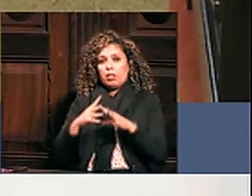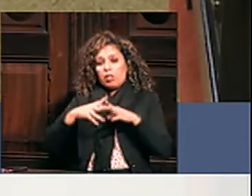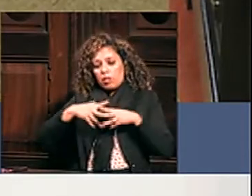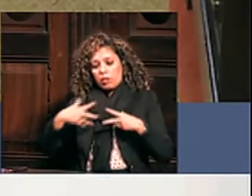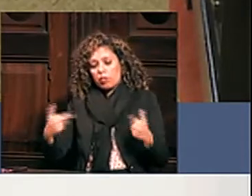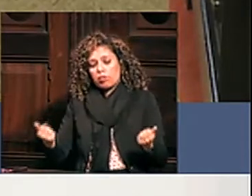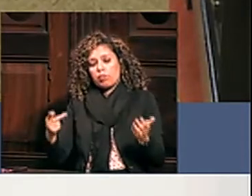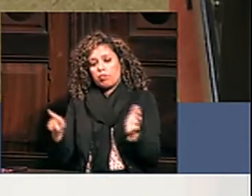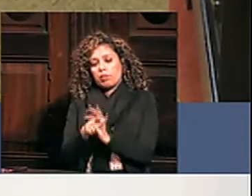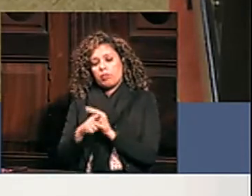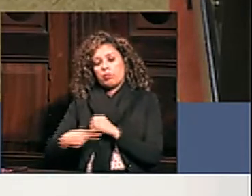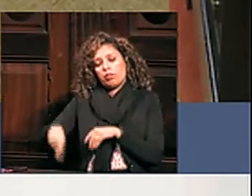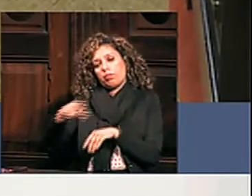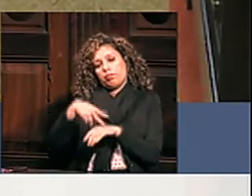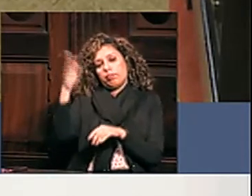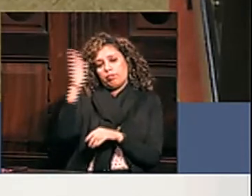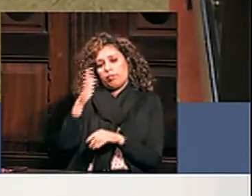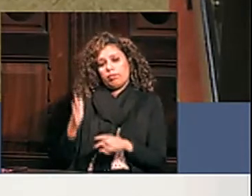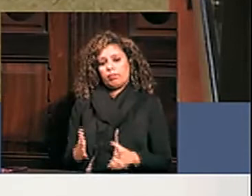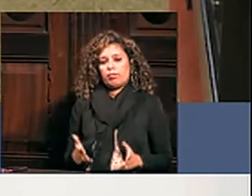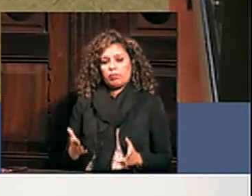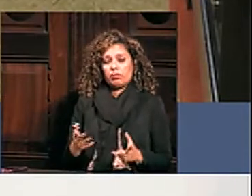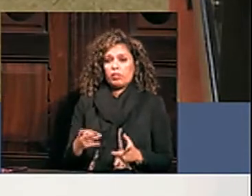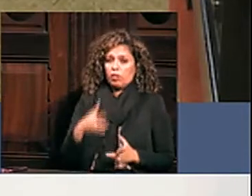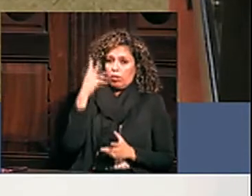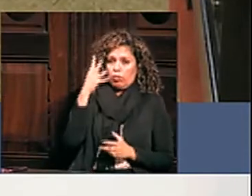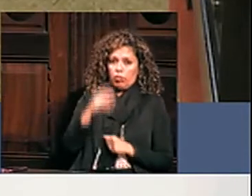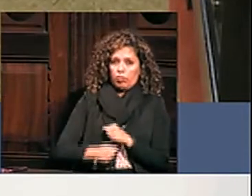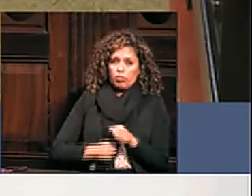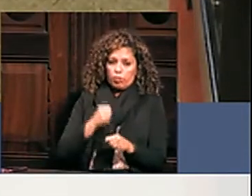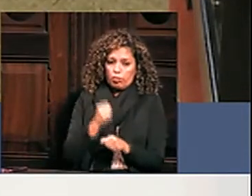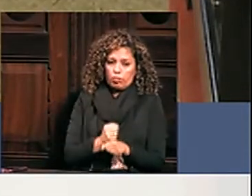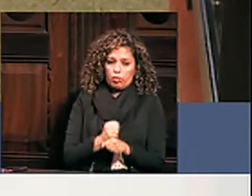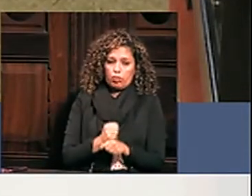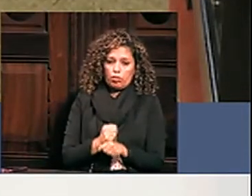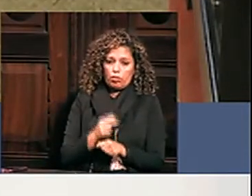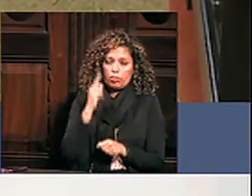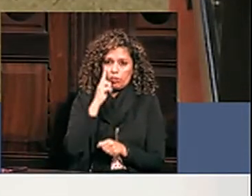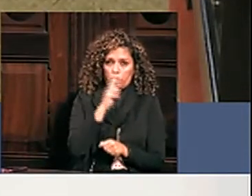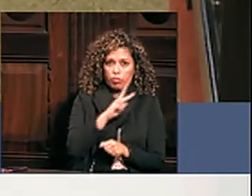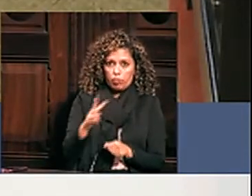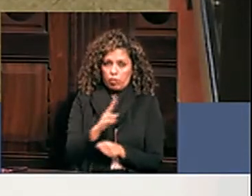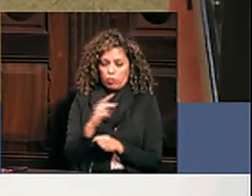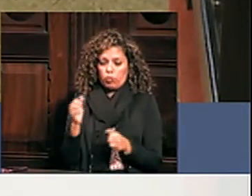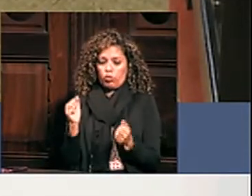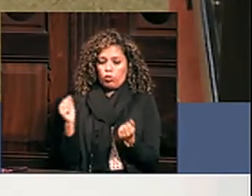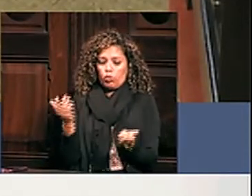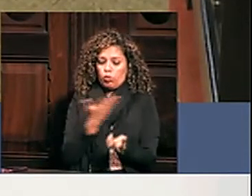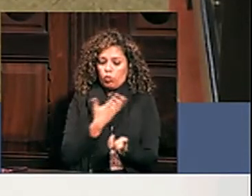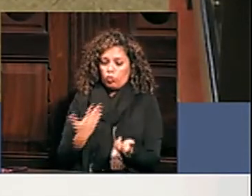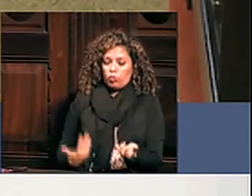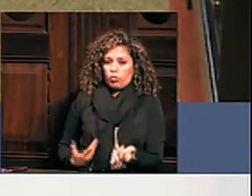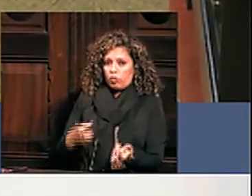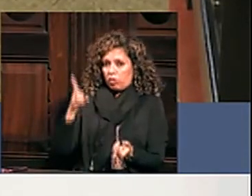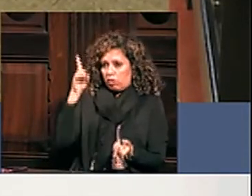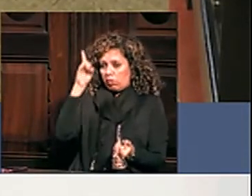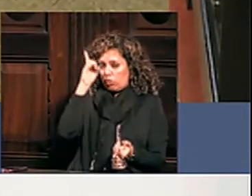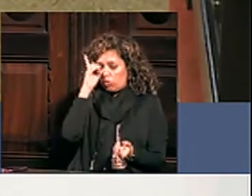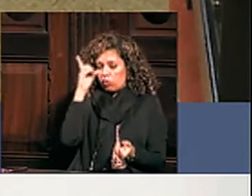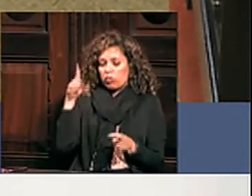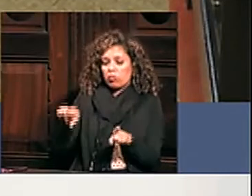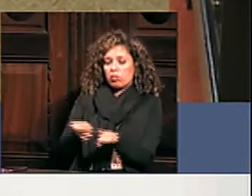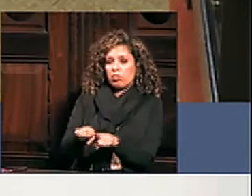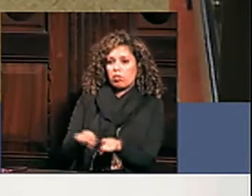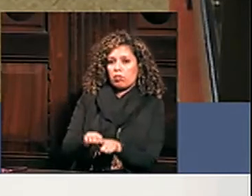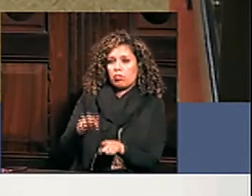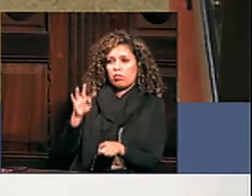nação brasileira. Então, em 4 anos, essa aliança Dilma-Temer, ou